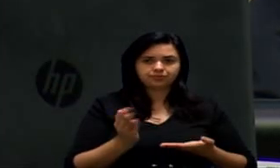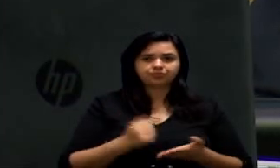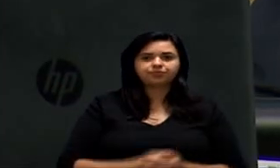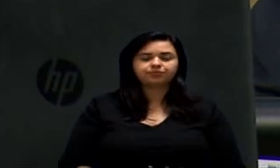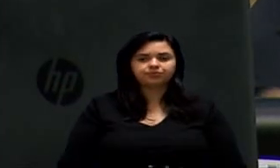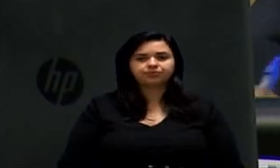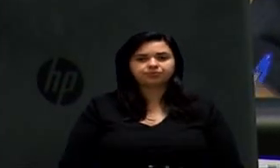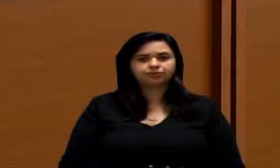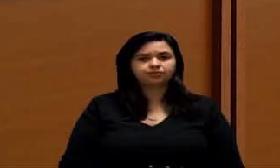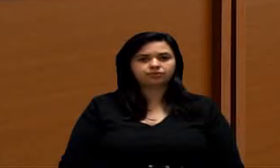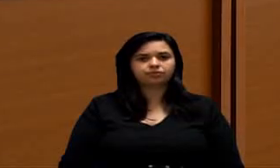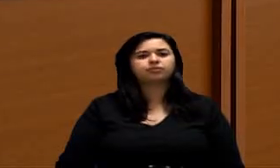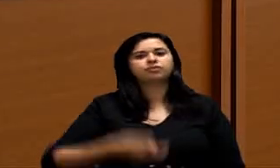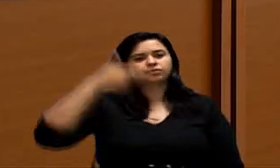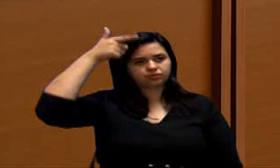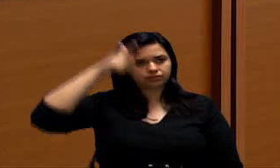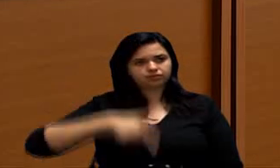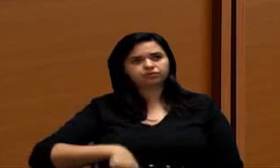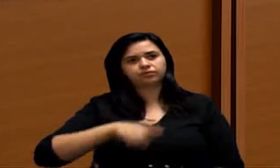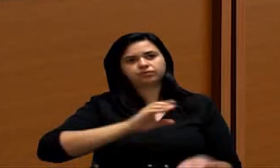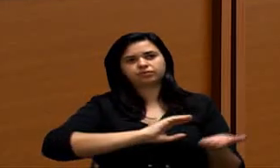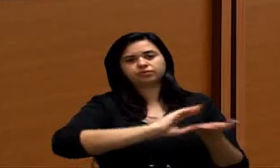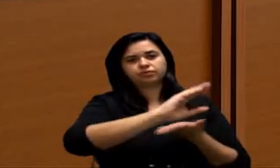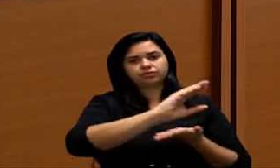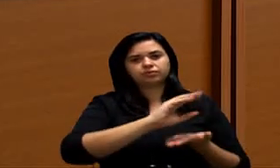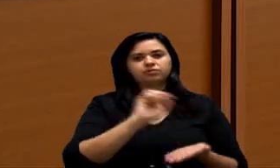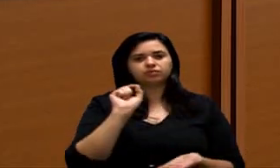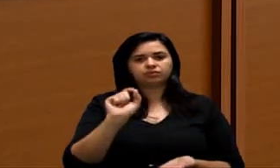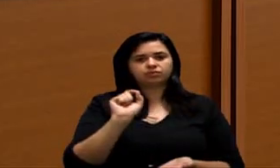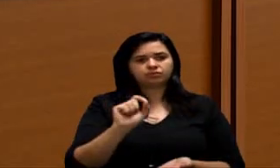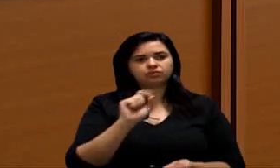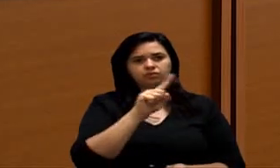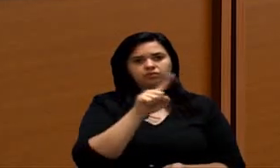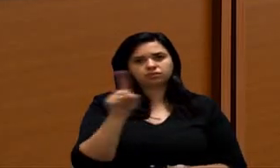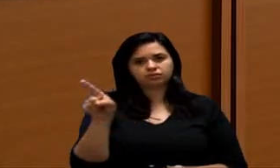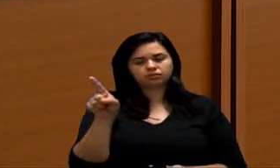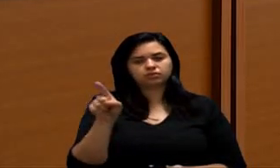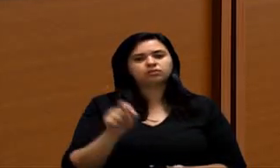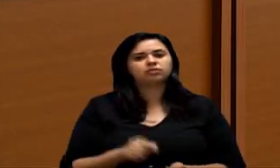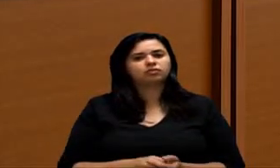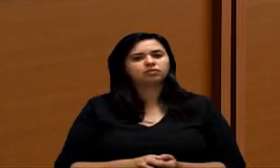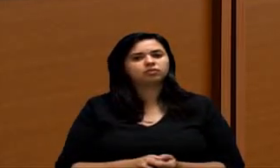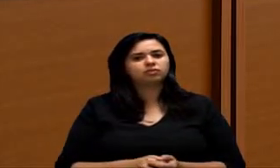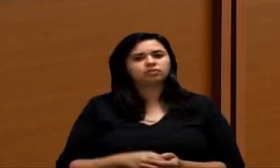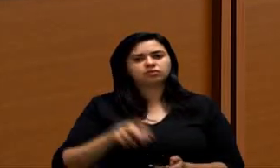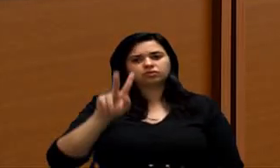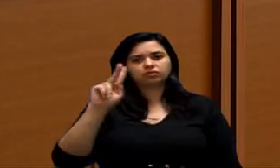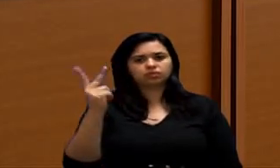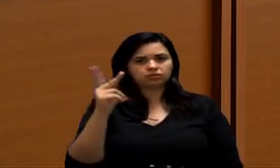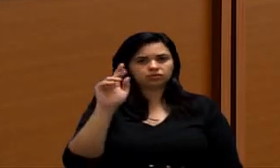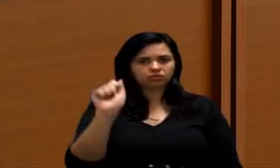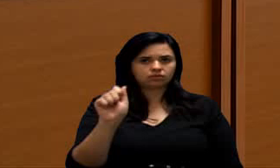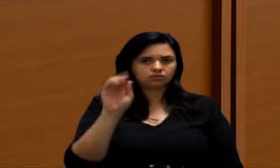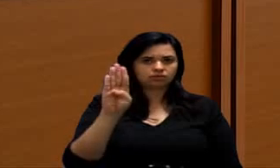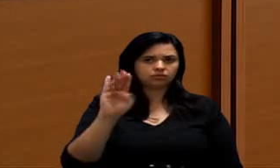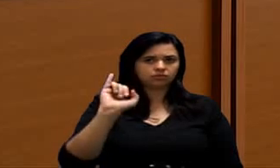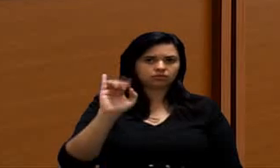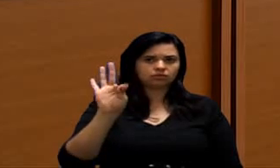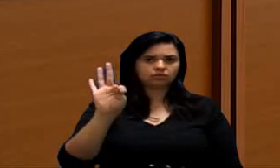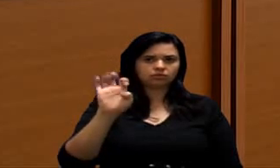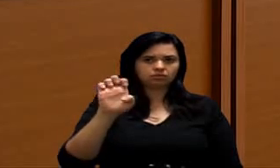gente vem com mais um requerimento lá do Ana Paula Reutério, nosso abiteto, né? Onde